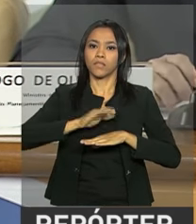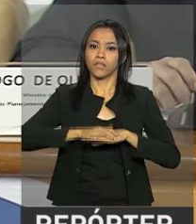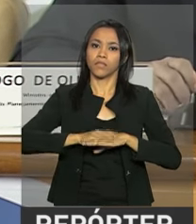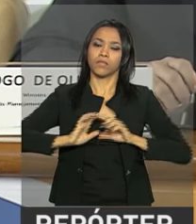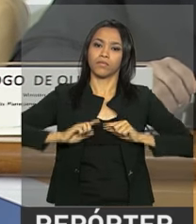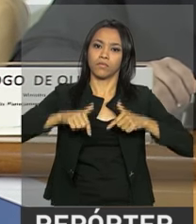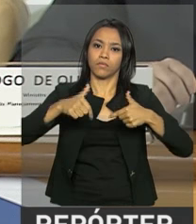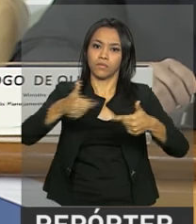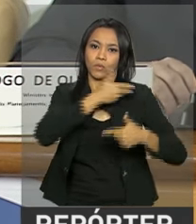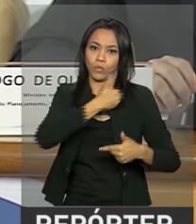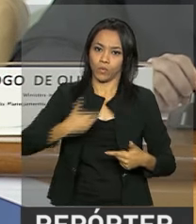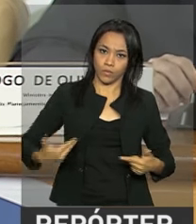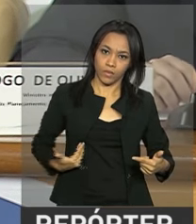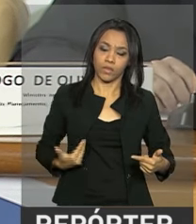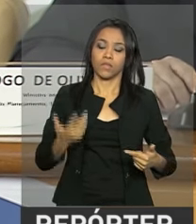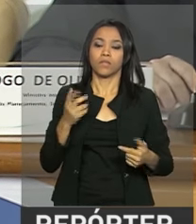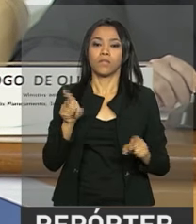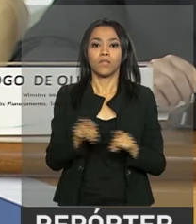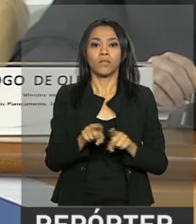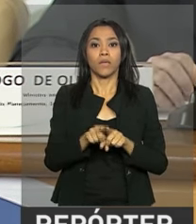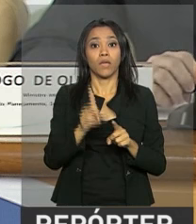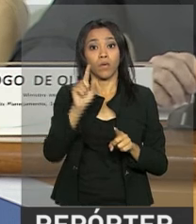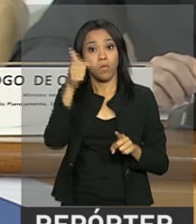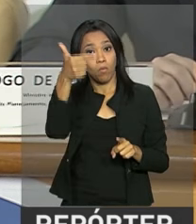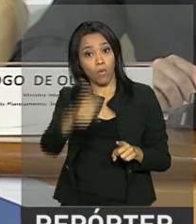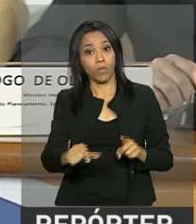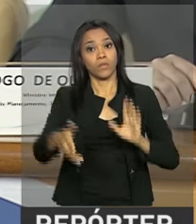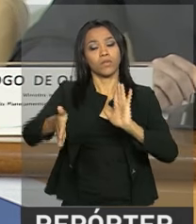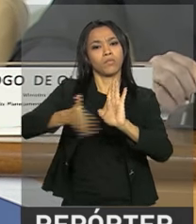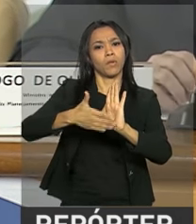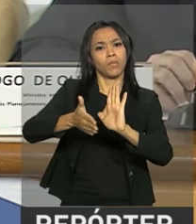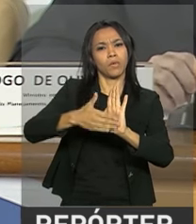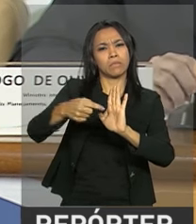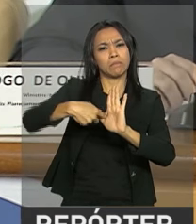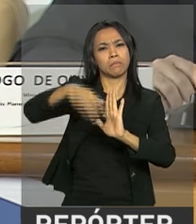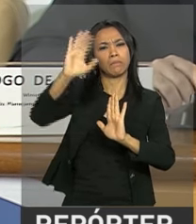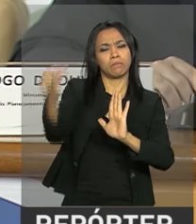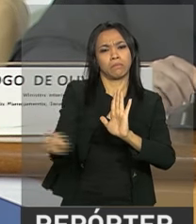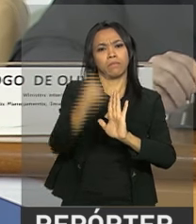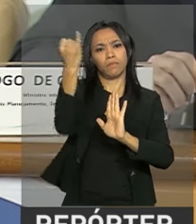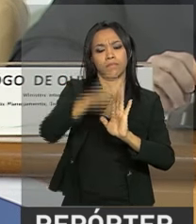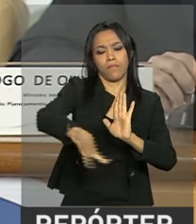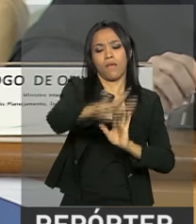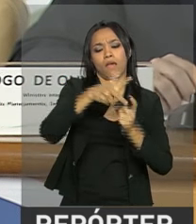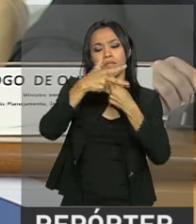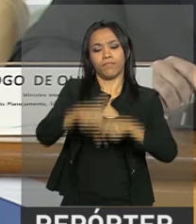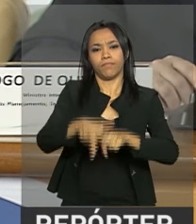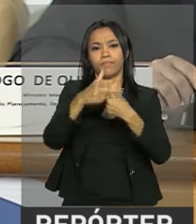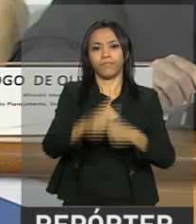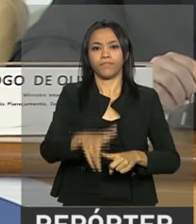com com as medidas mais importantes de ajuste fiscal,